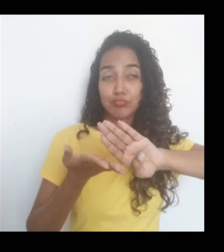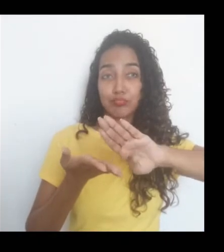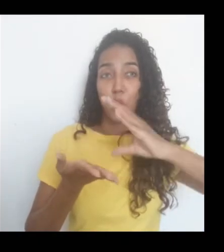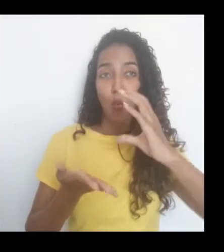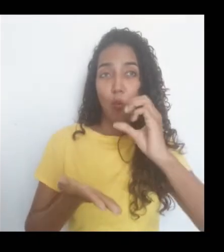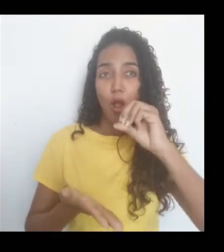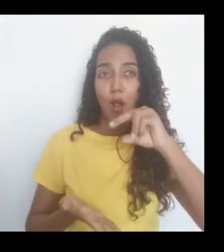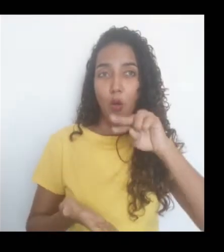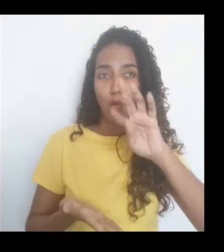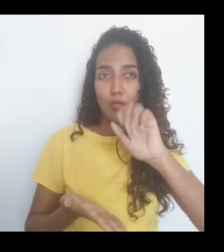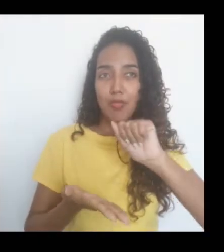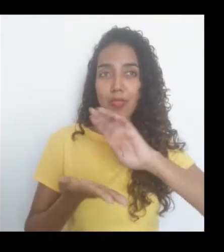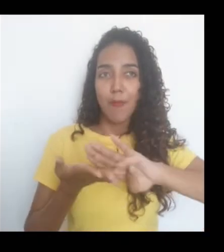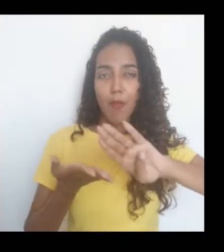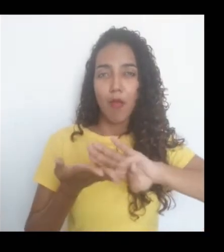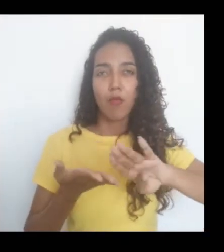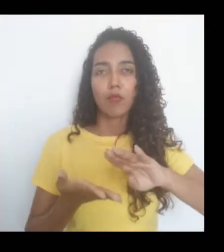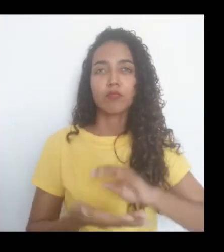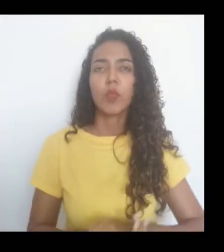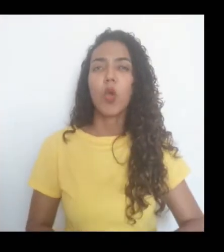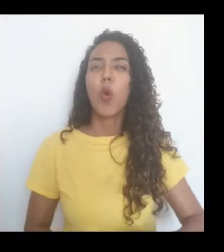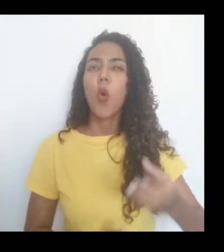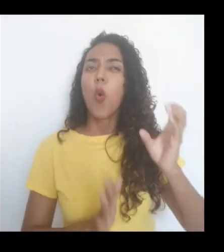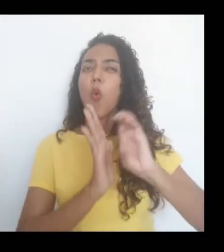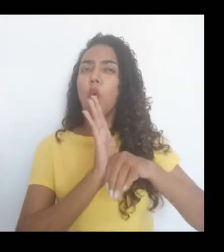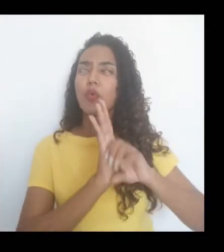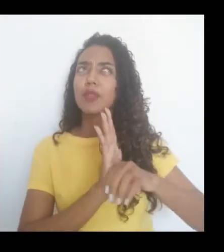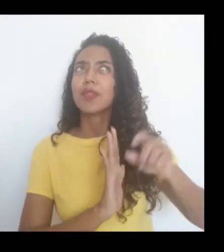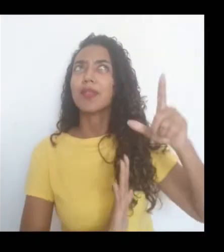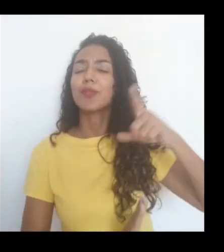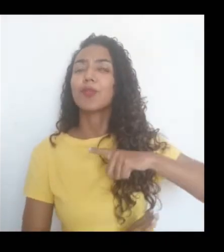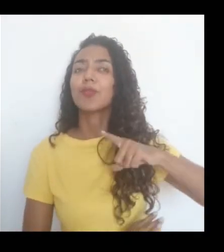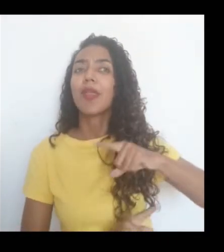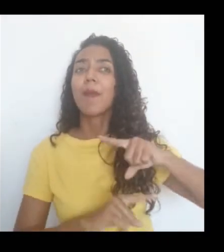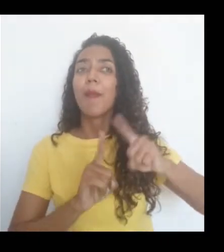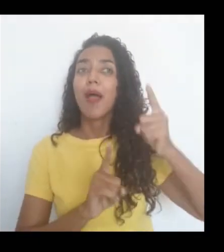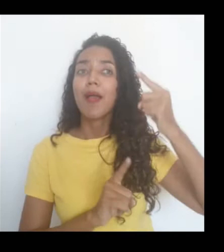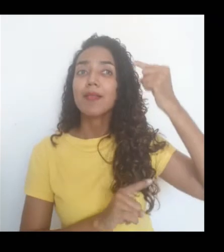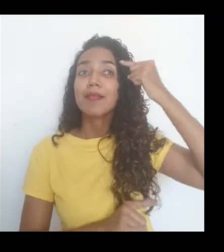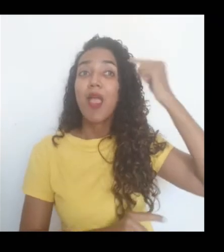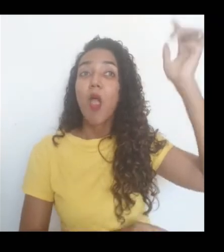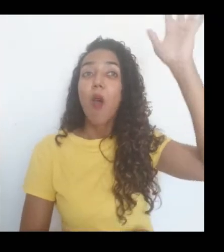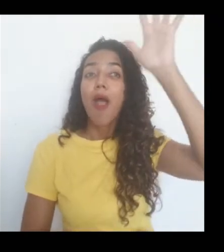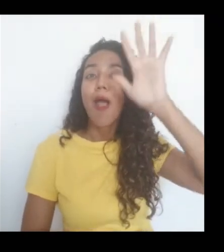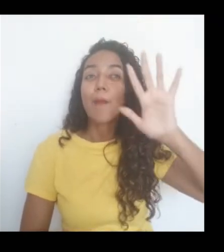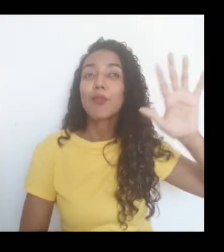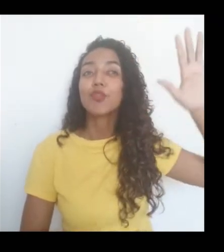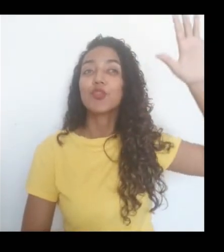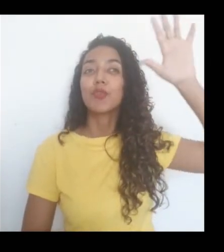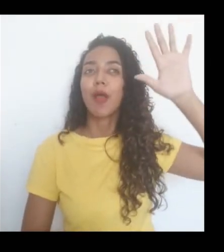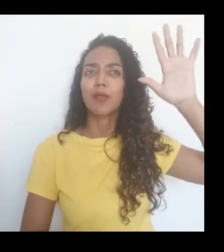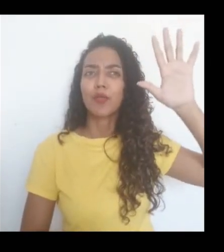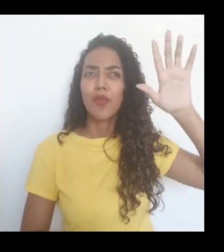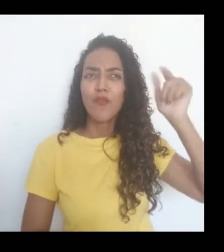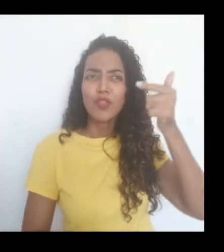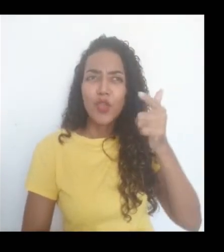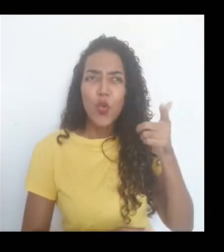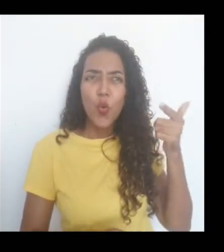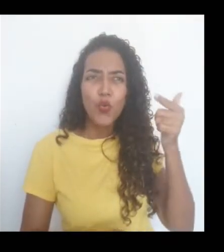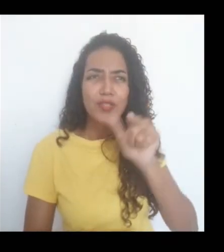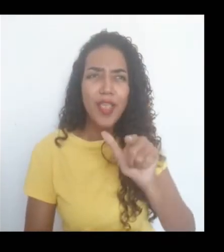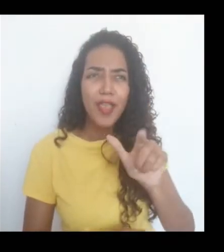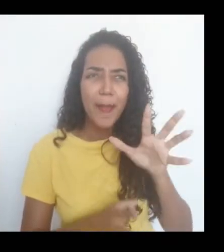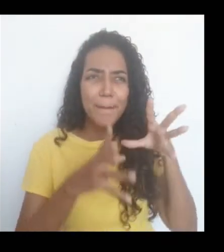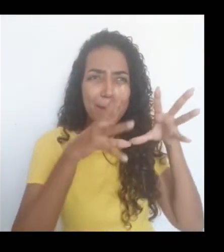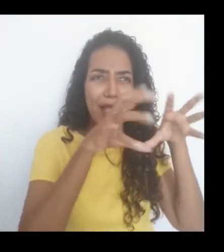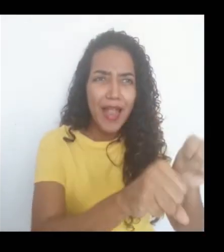real. Mas uma conta não existe como um objeto concreto que eu pego, que eu toco, como é o caso de um MP3